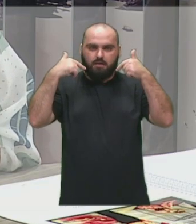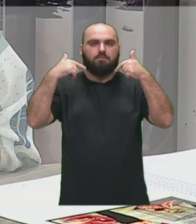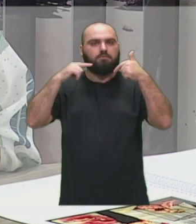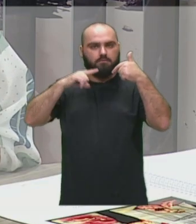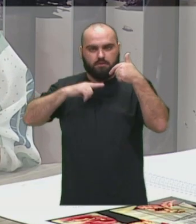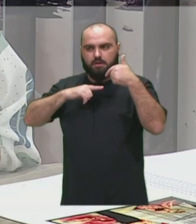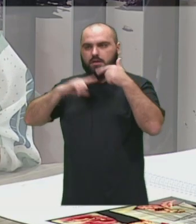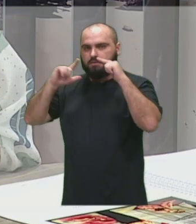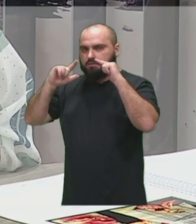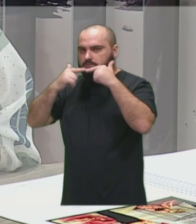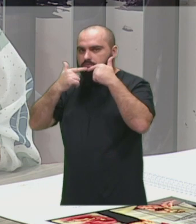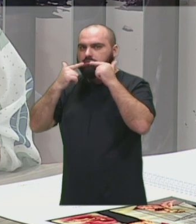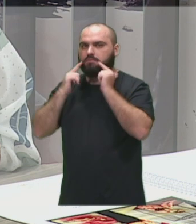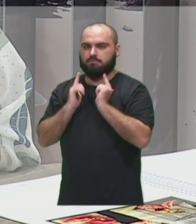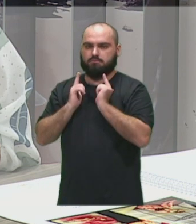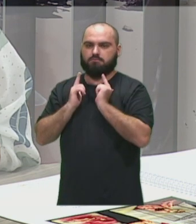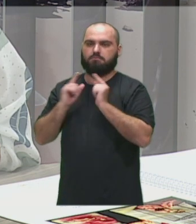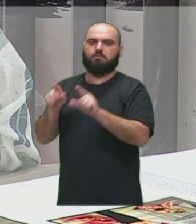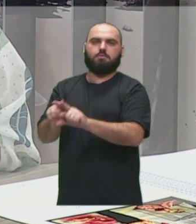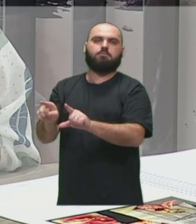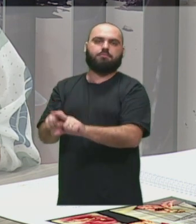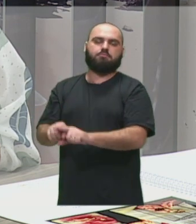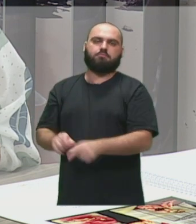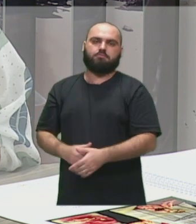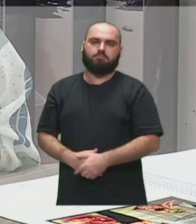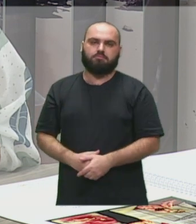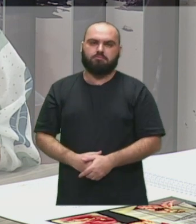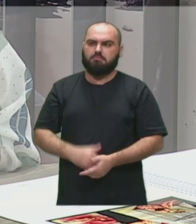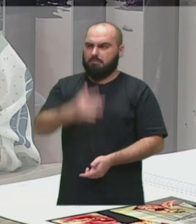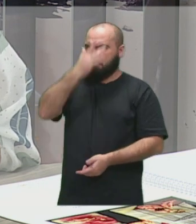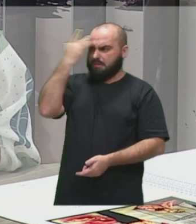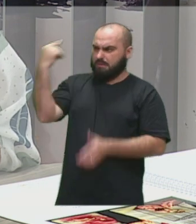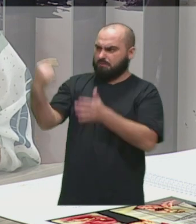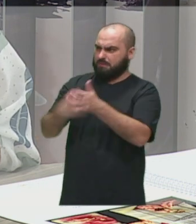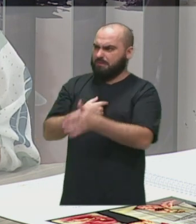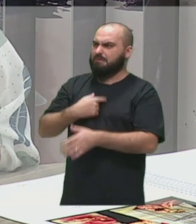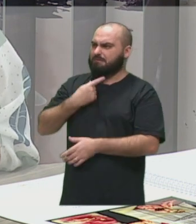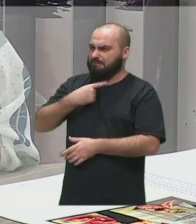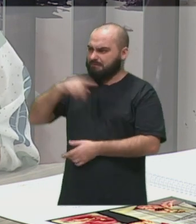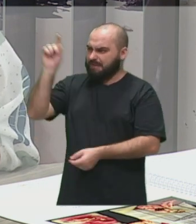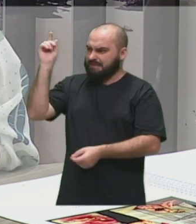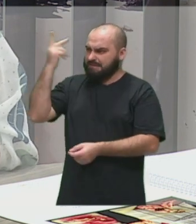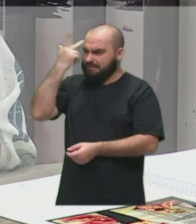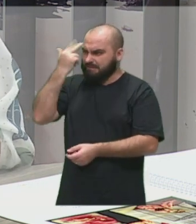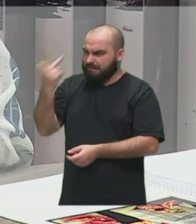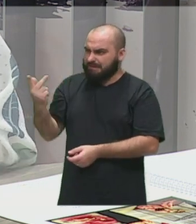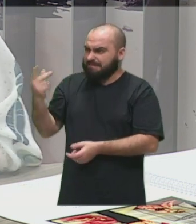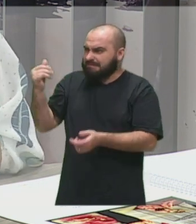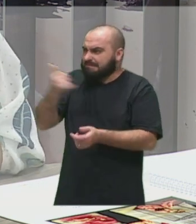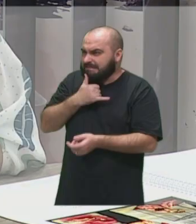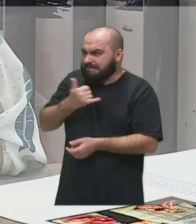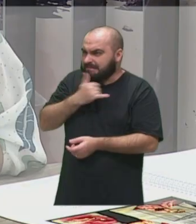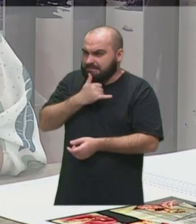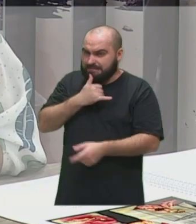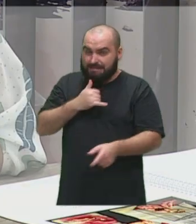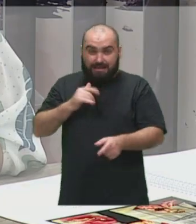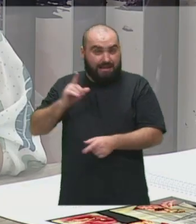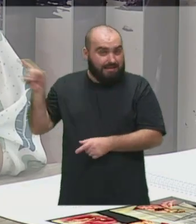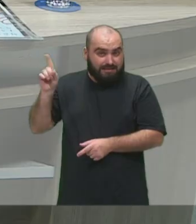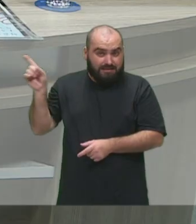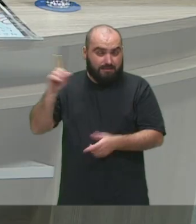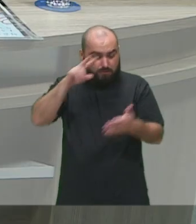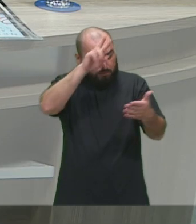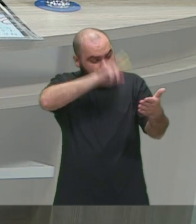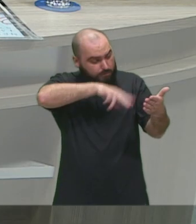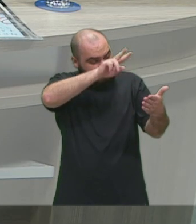também. Então, algumas pessoas me perguntaram, mas tu vai contar essa história triste num livro que está todo mundo contando? Tem histórias ali que tu